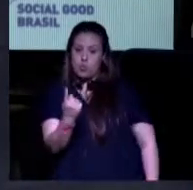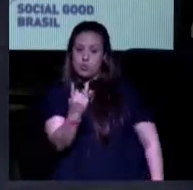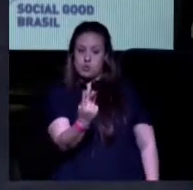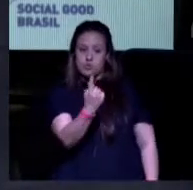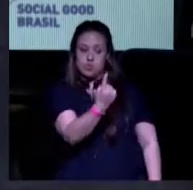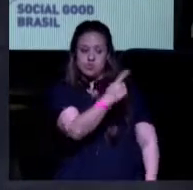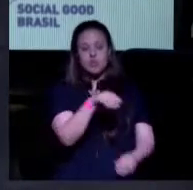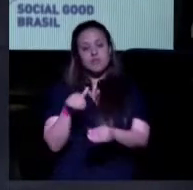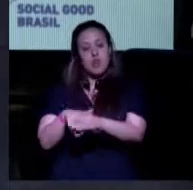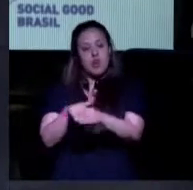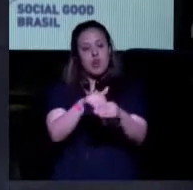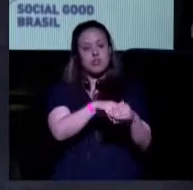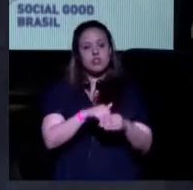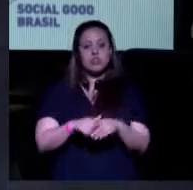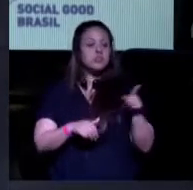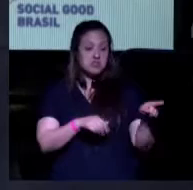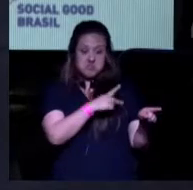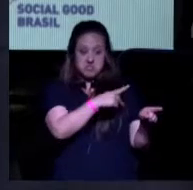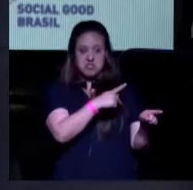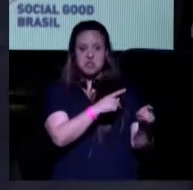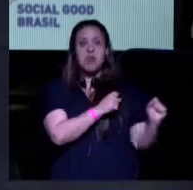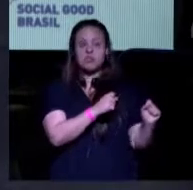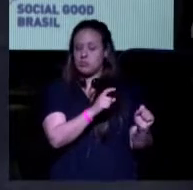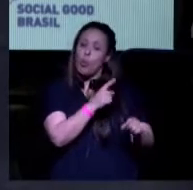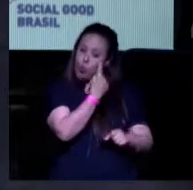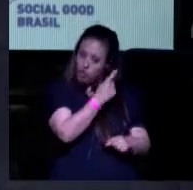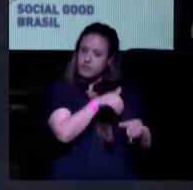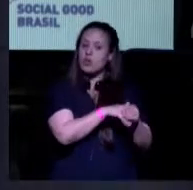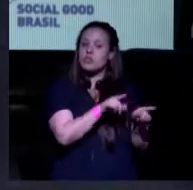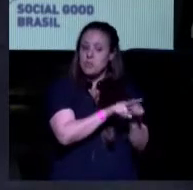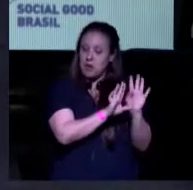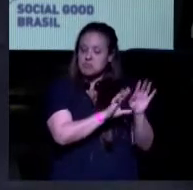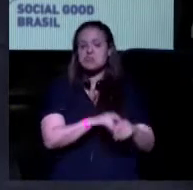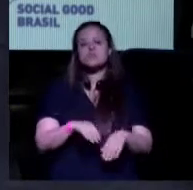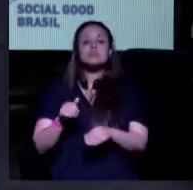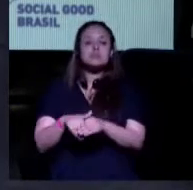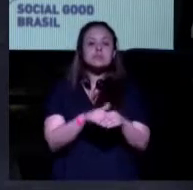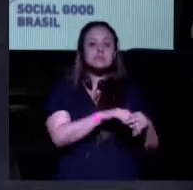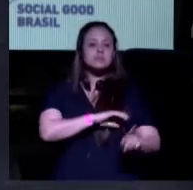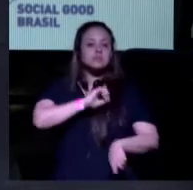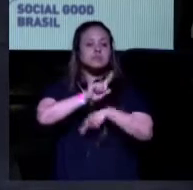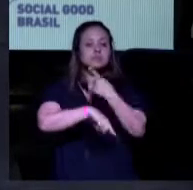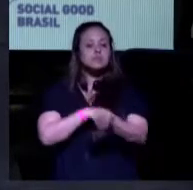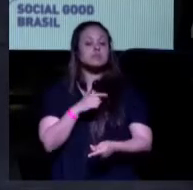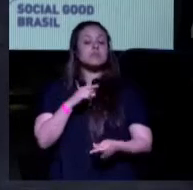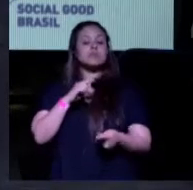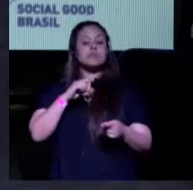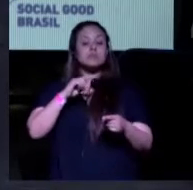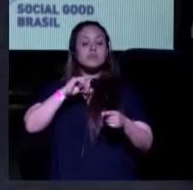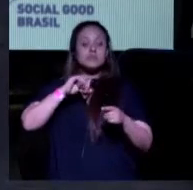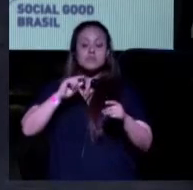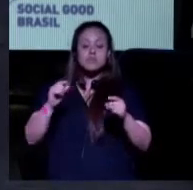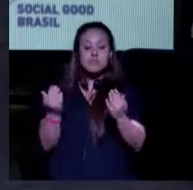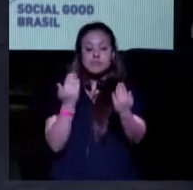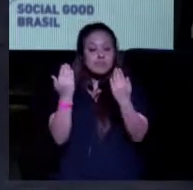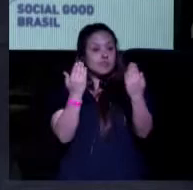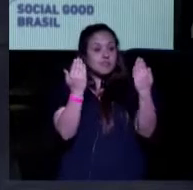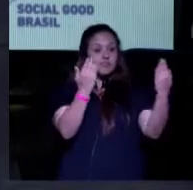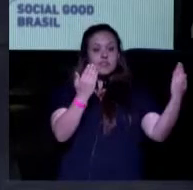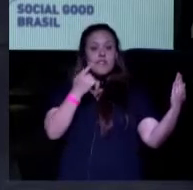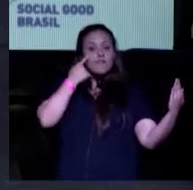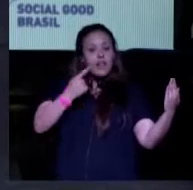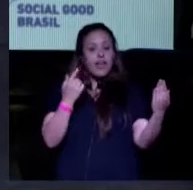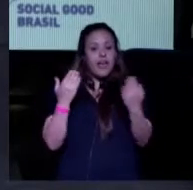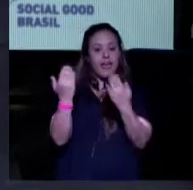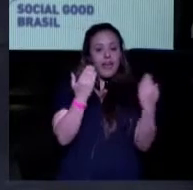para dentro entendendo qual é o coletivo seus sonhos então para mim as empresas do futuro só aquelas empresas que permitem às pessoas que